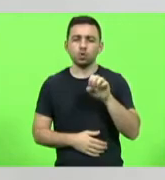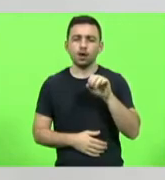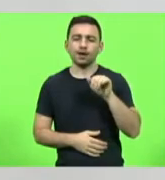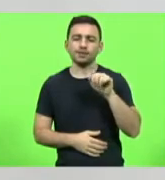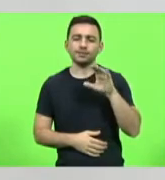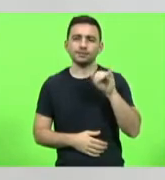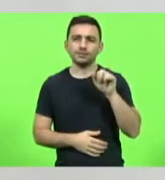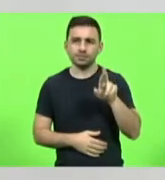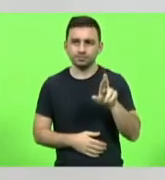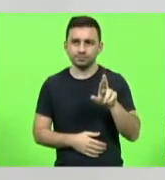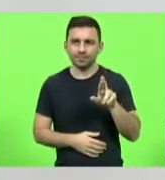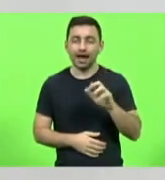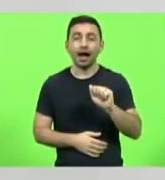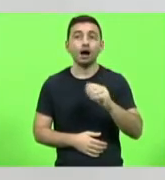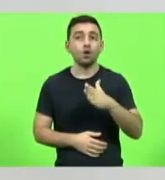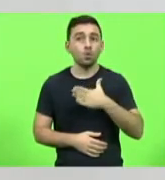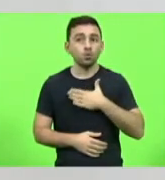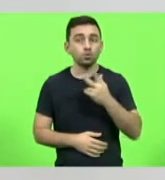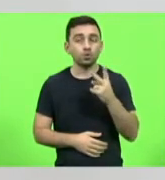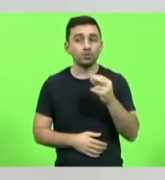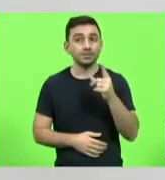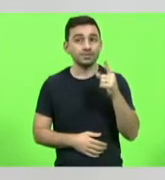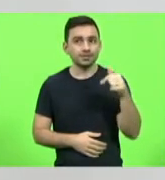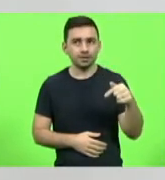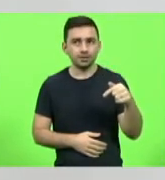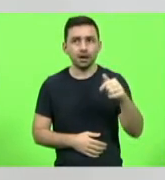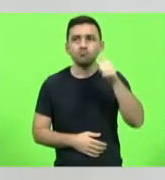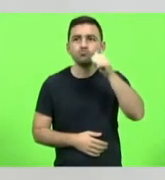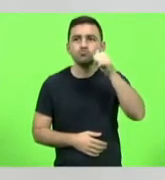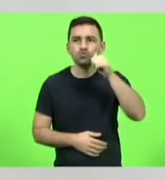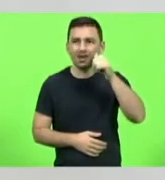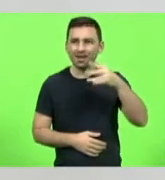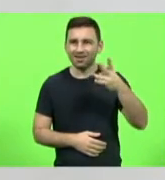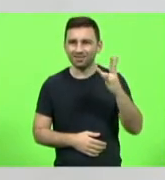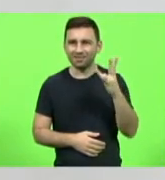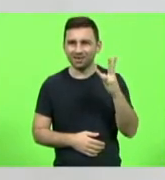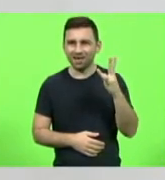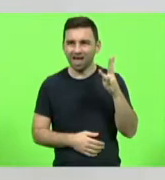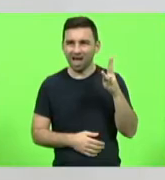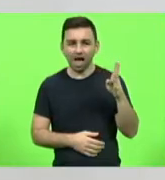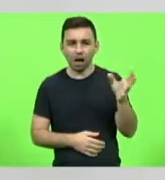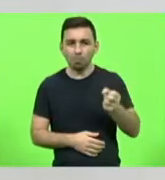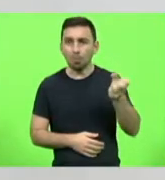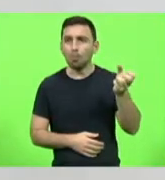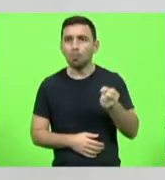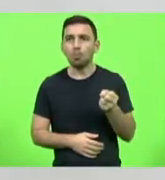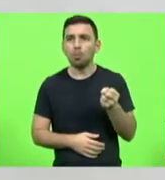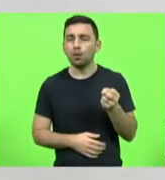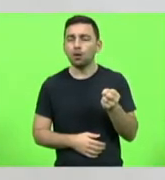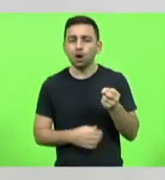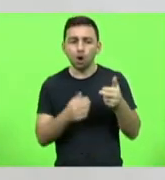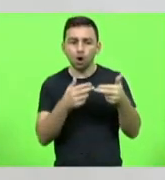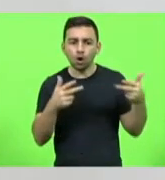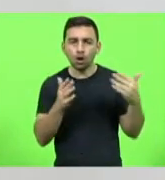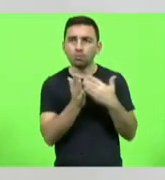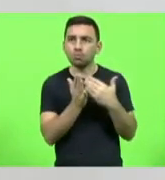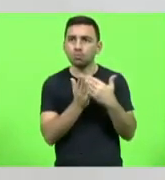de 2017. A viúva, ela não recebeu nenhum dos seus benefícios